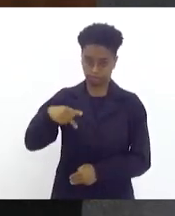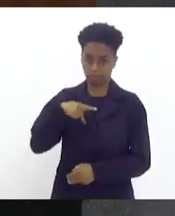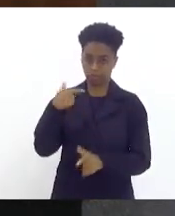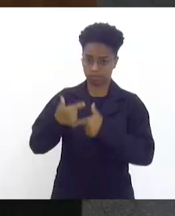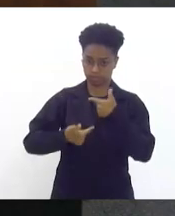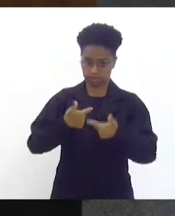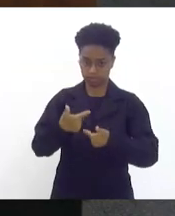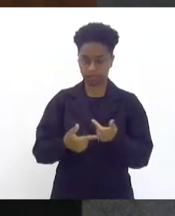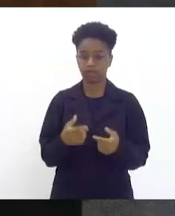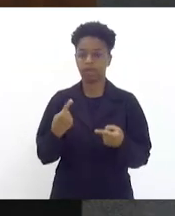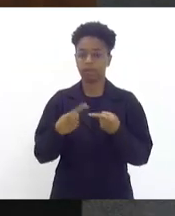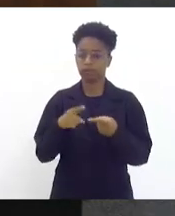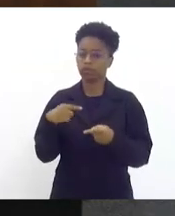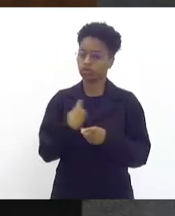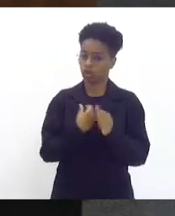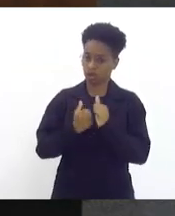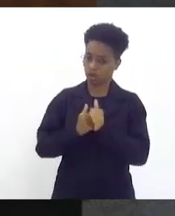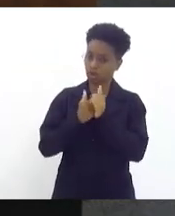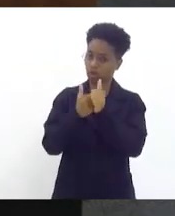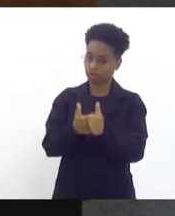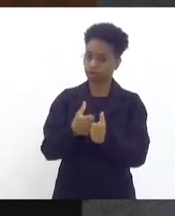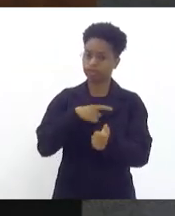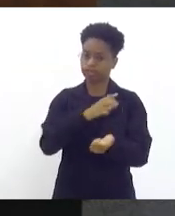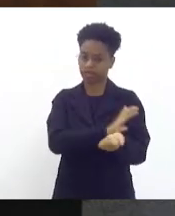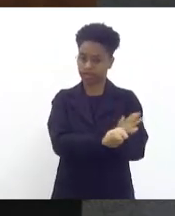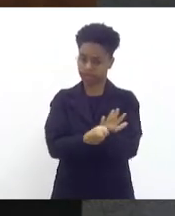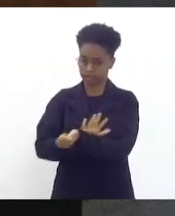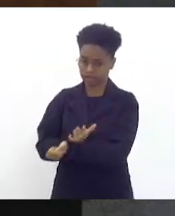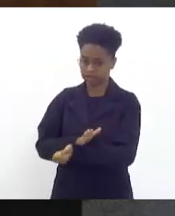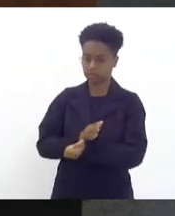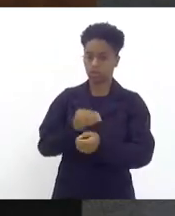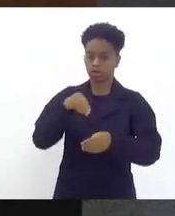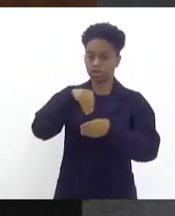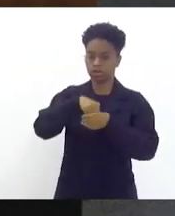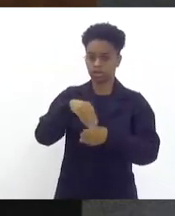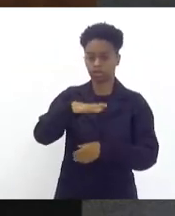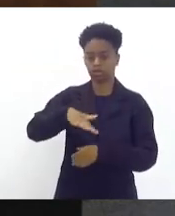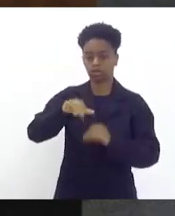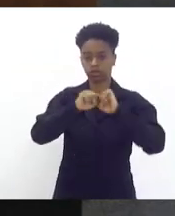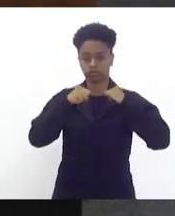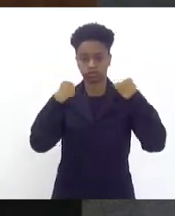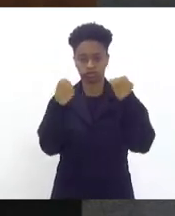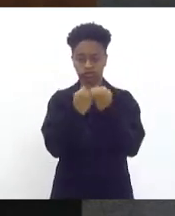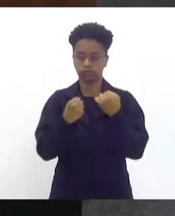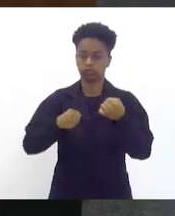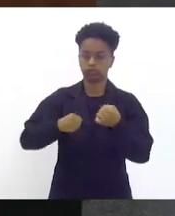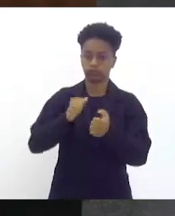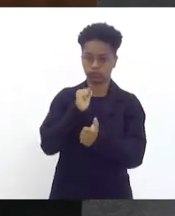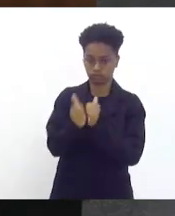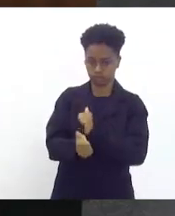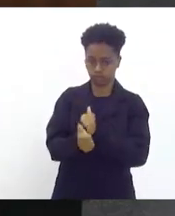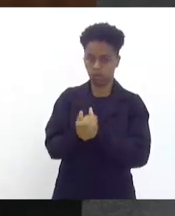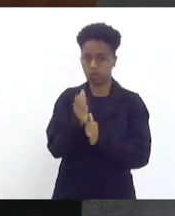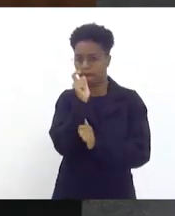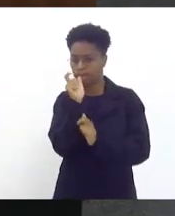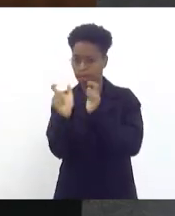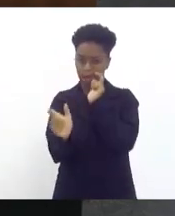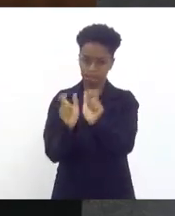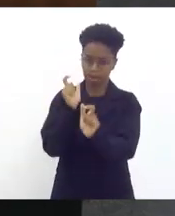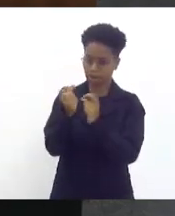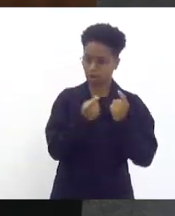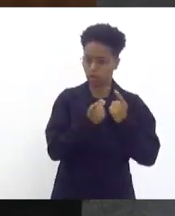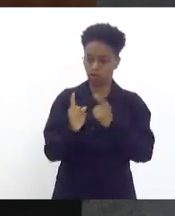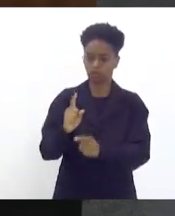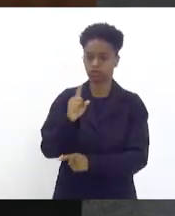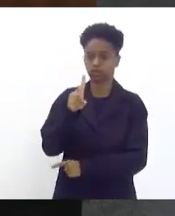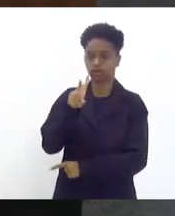aqui estarrecidos os casos de racismo nos estados que foram direcionados a um jogador negro brasileiro Vinícius